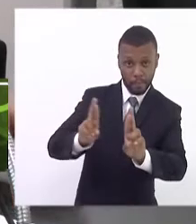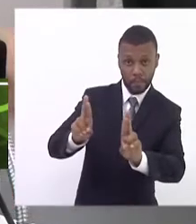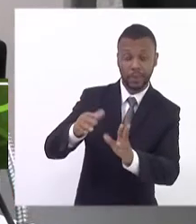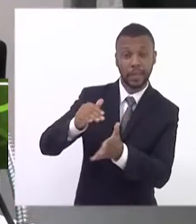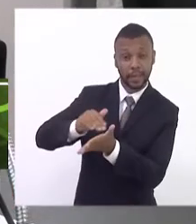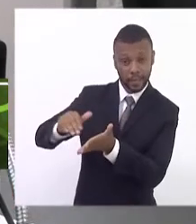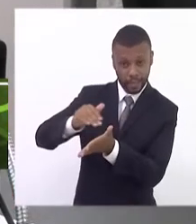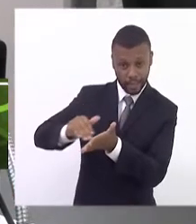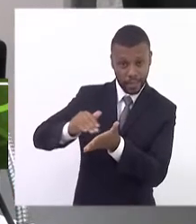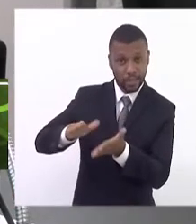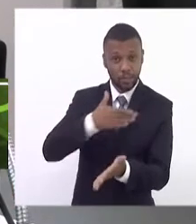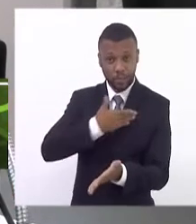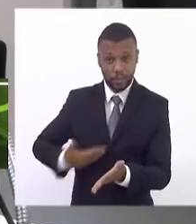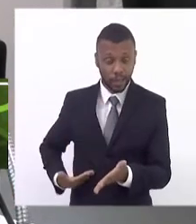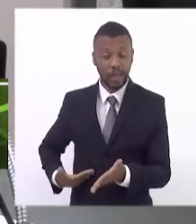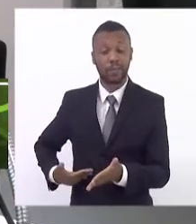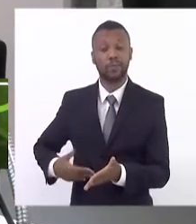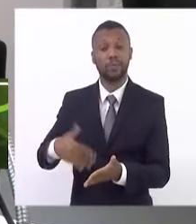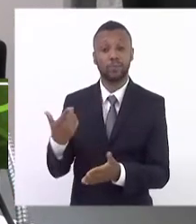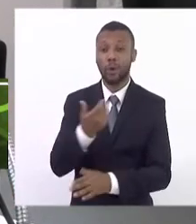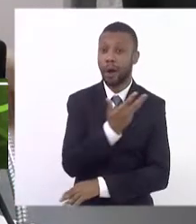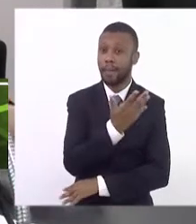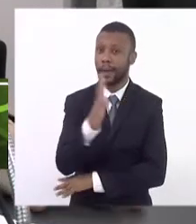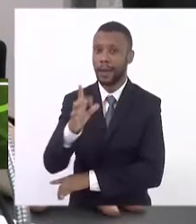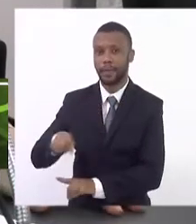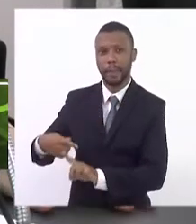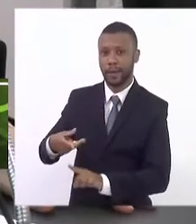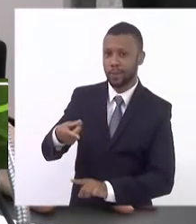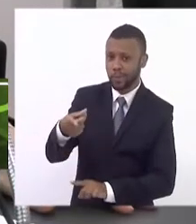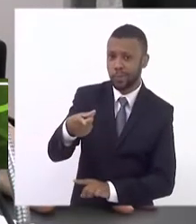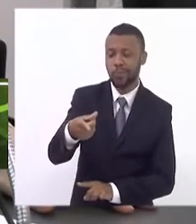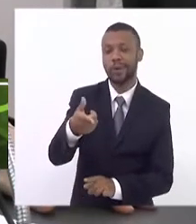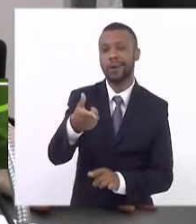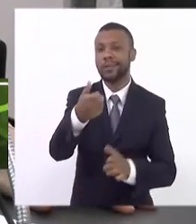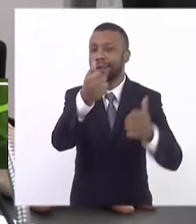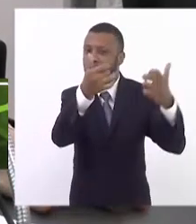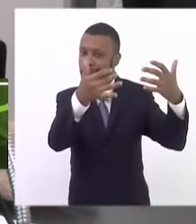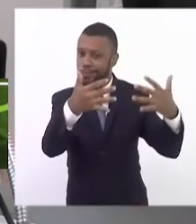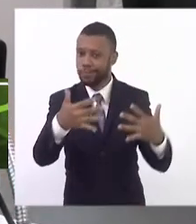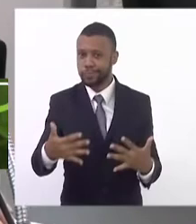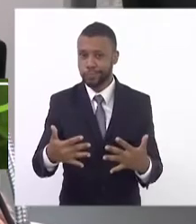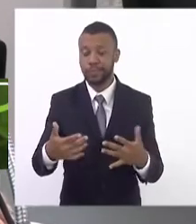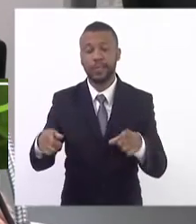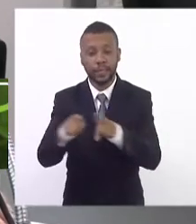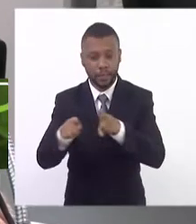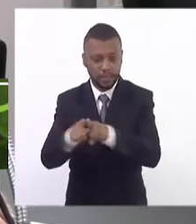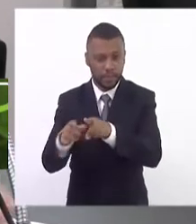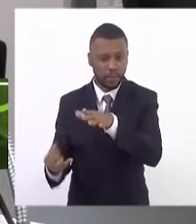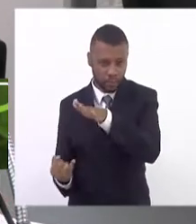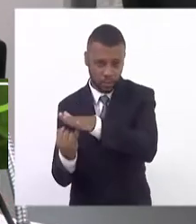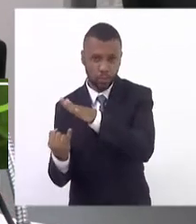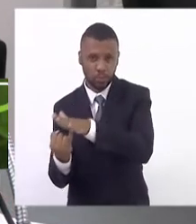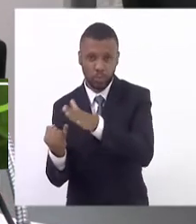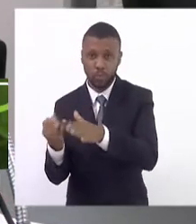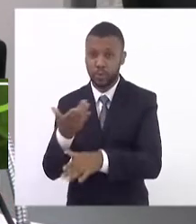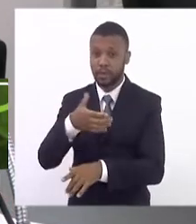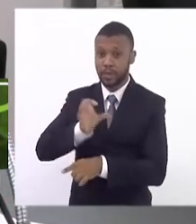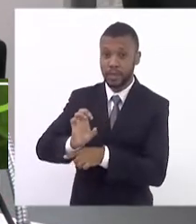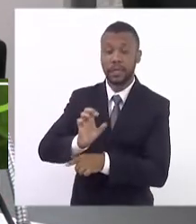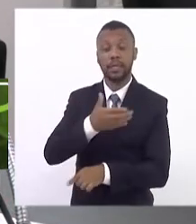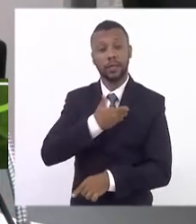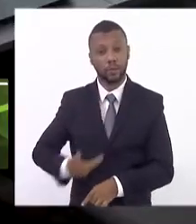de Estado do Ambiente e Sustentabilidade e do Instituto Estadual do Ambiente sobre o